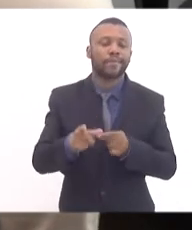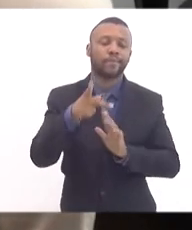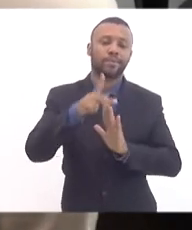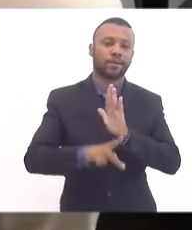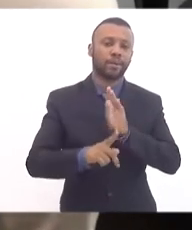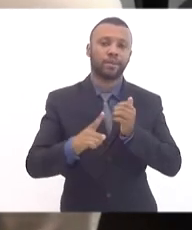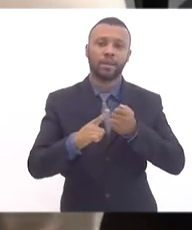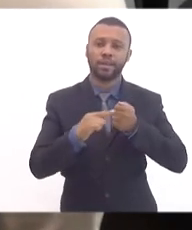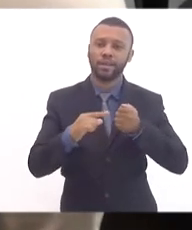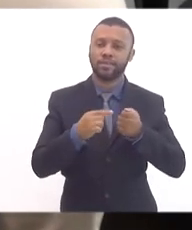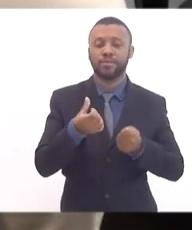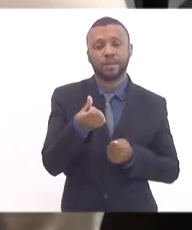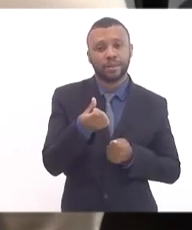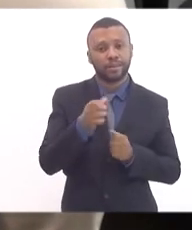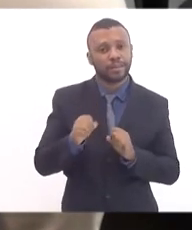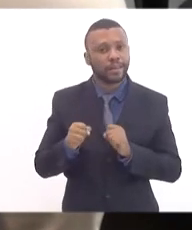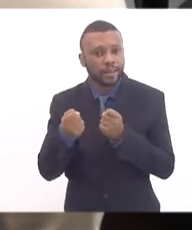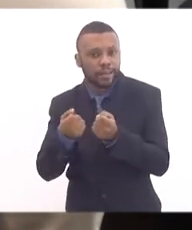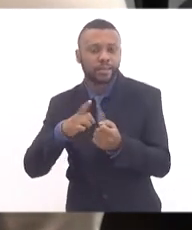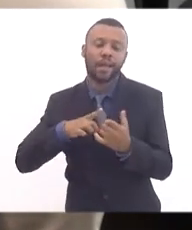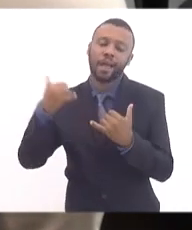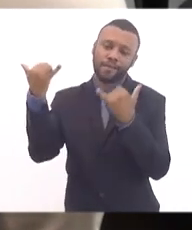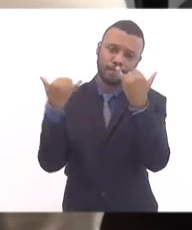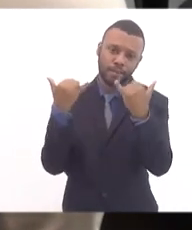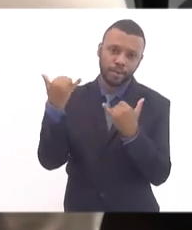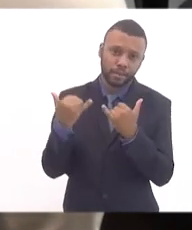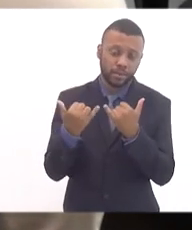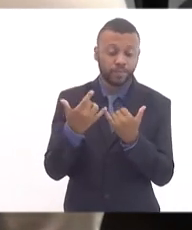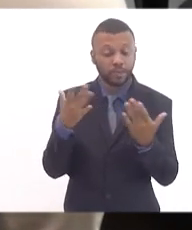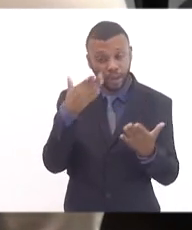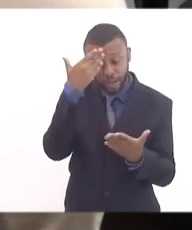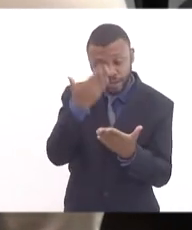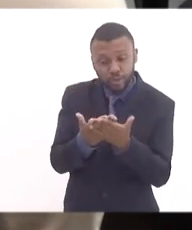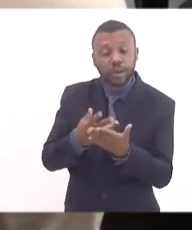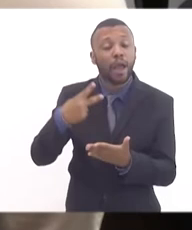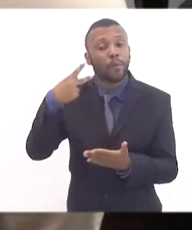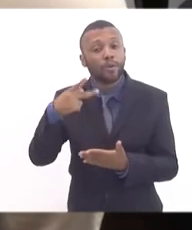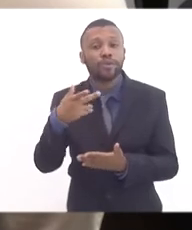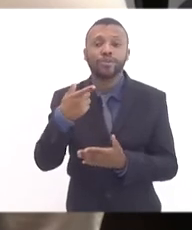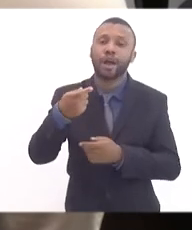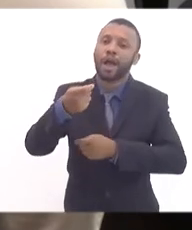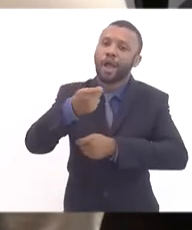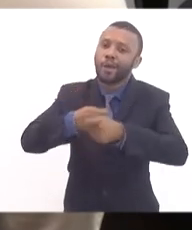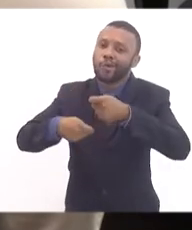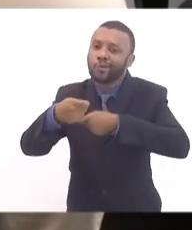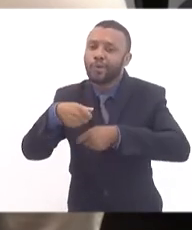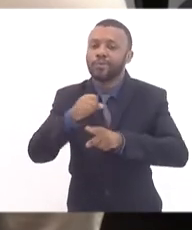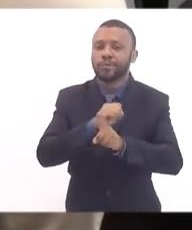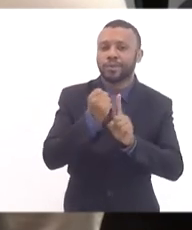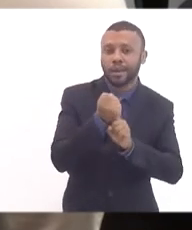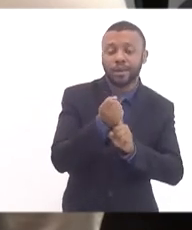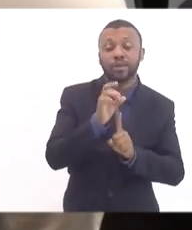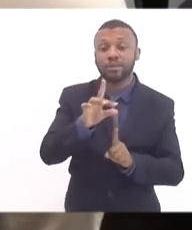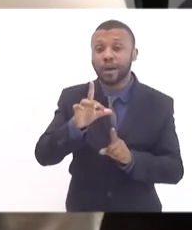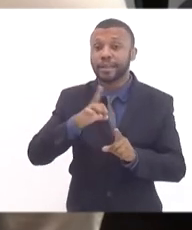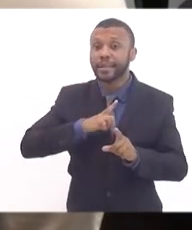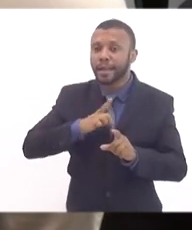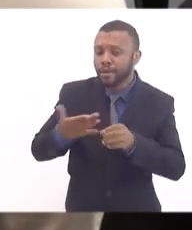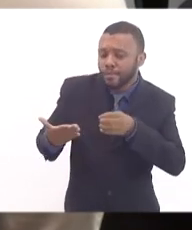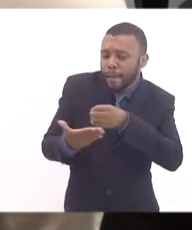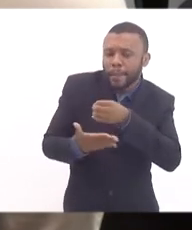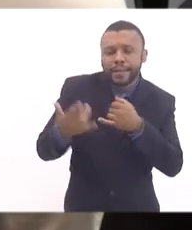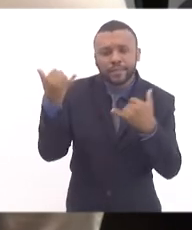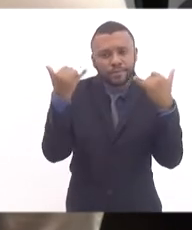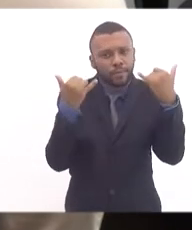seja garante que a gente vai ter os dados e volto a dizer aqui que eu acho que política econômica social só se faz com uma base de dados amplos